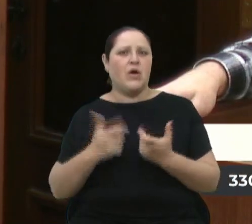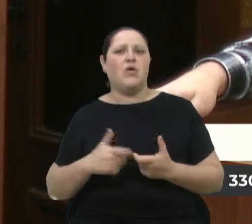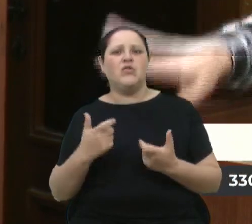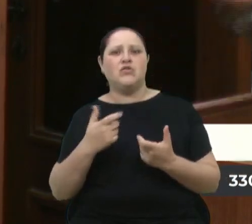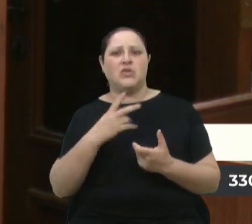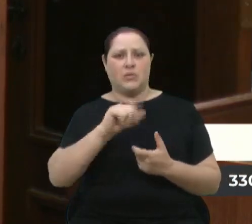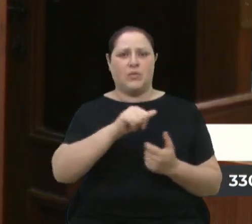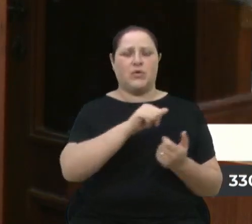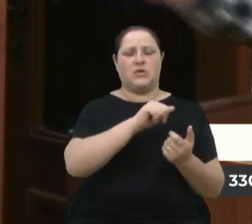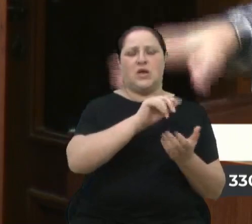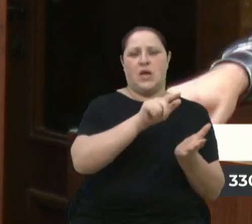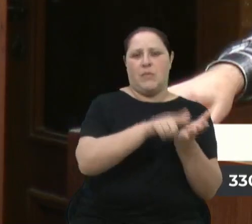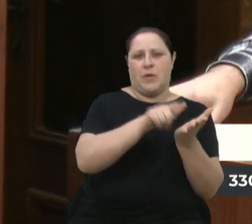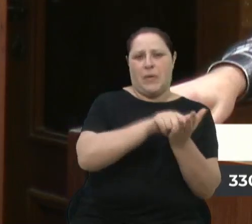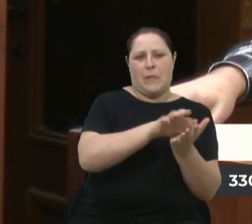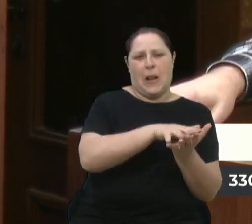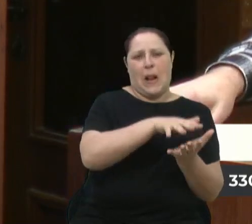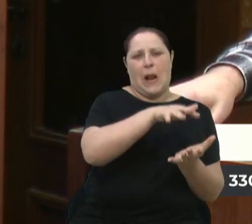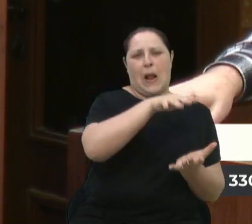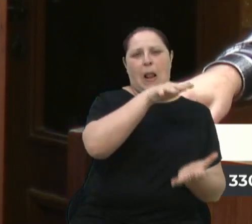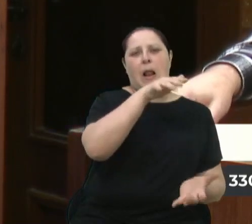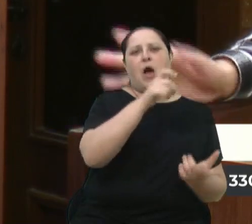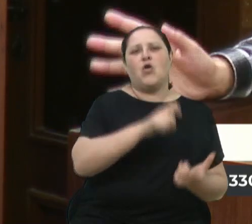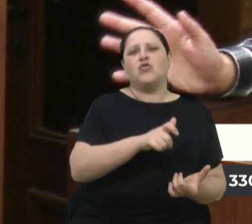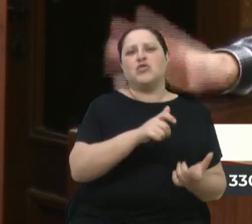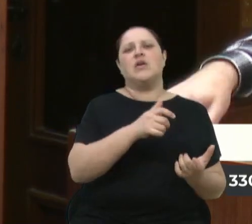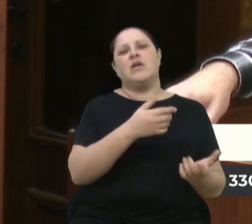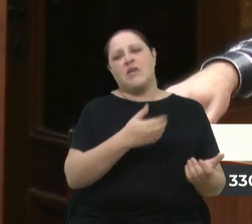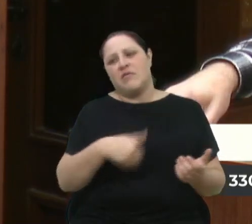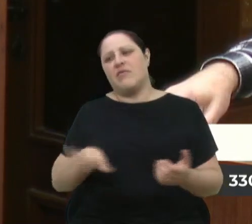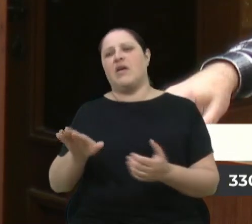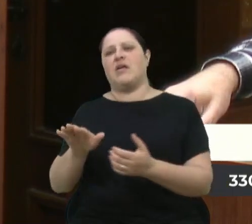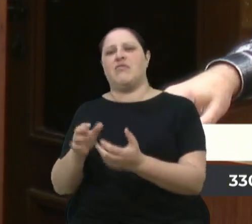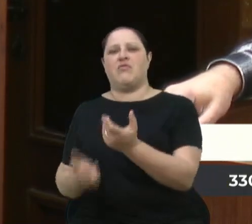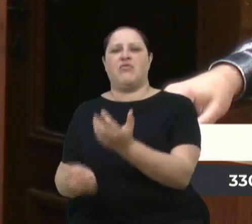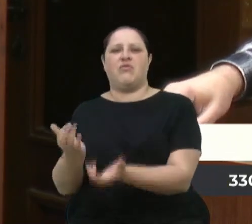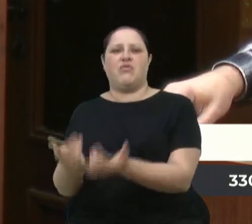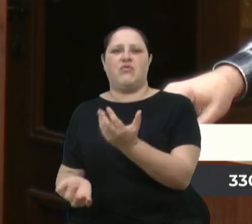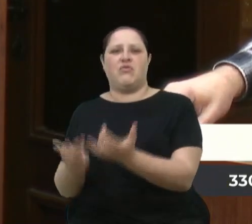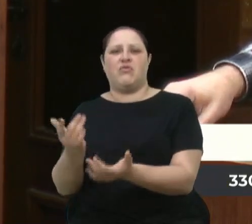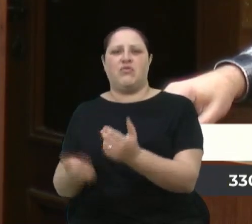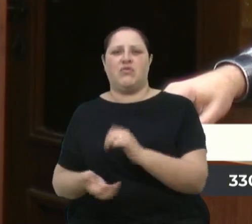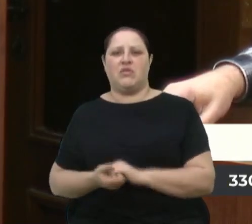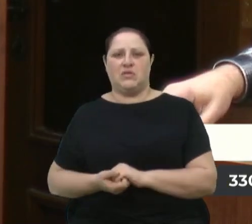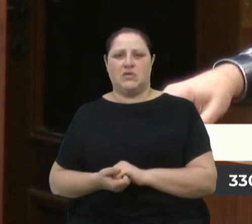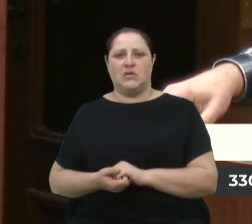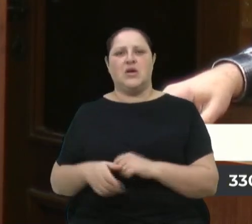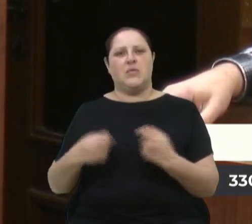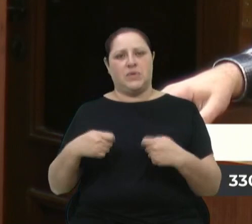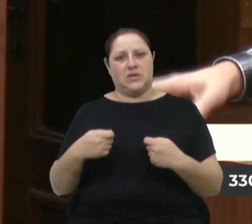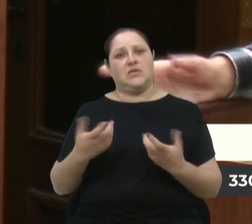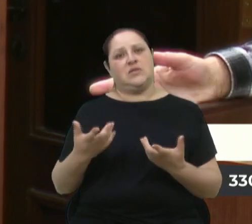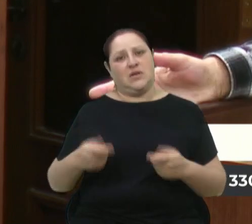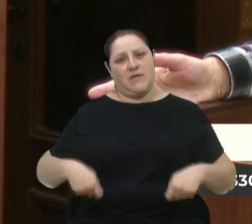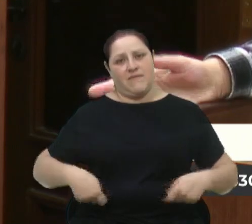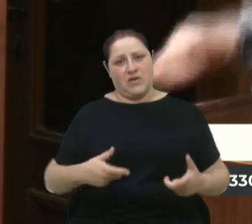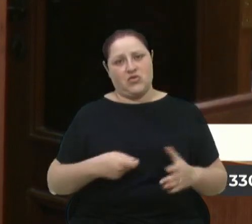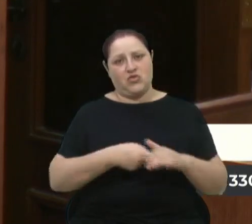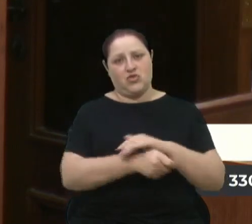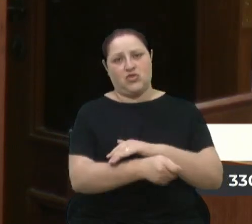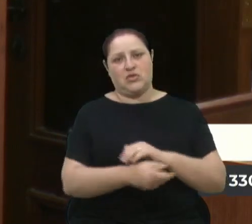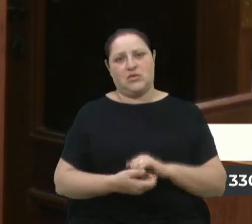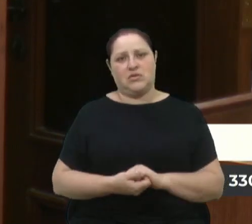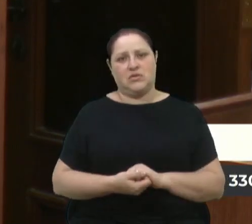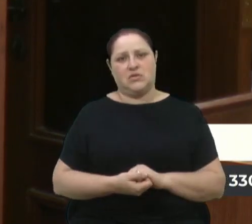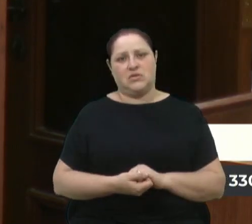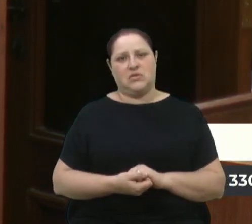planilhas depois, essa papelada toda? Para o fogo, depois de um tempo, enquanto tem que se investir. Então,